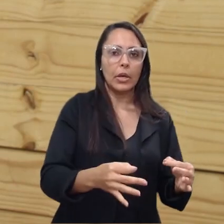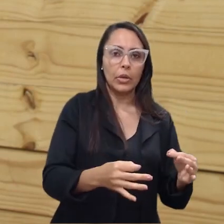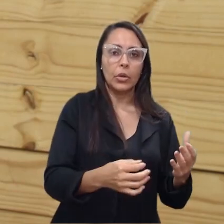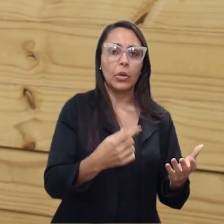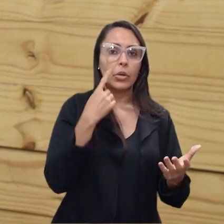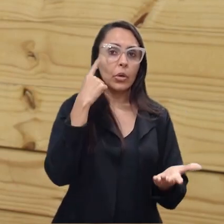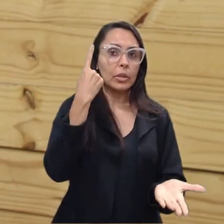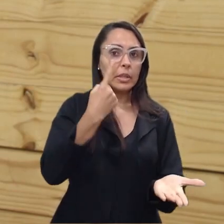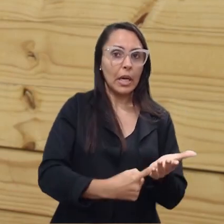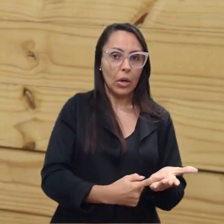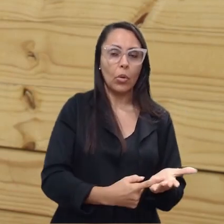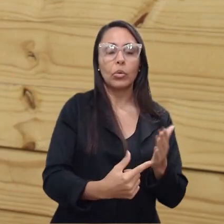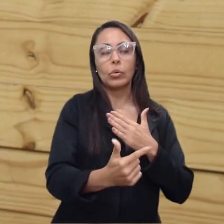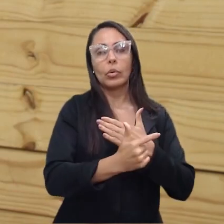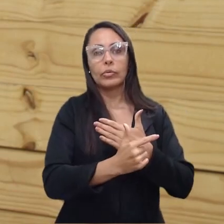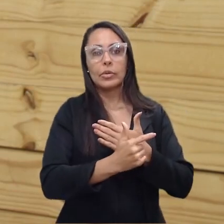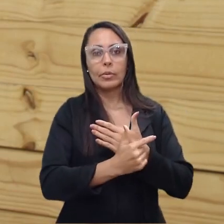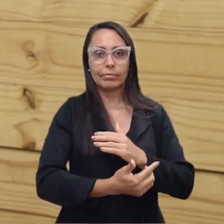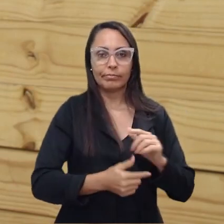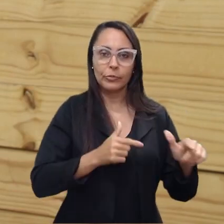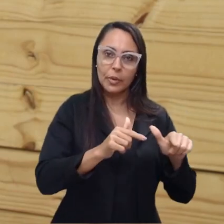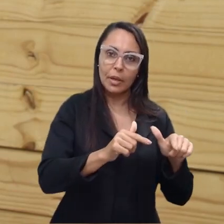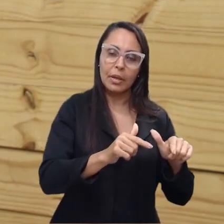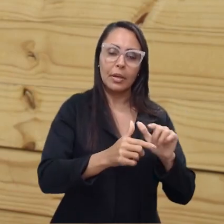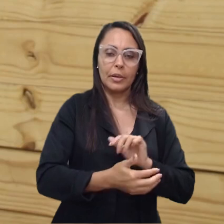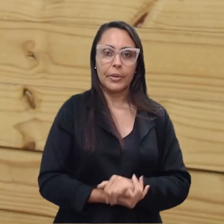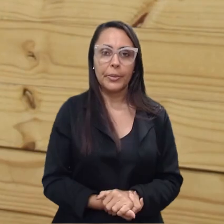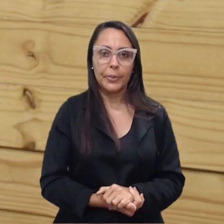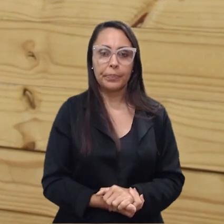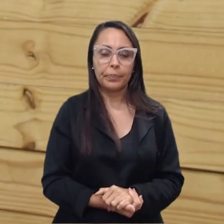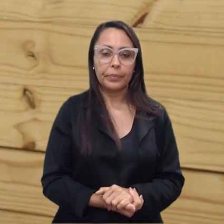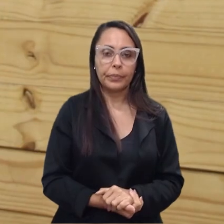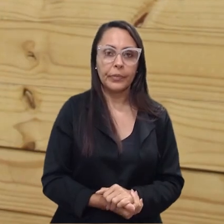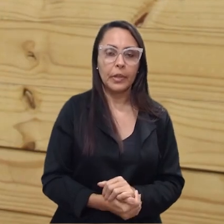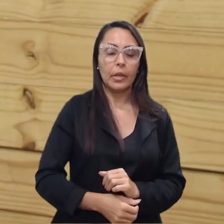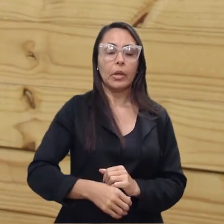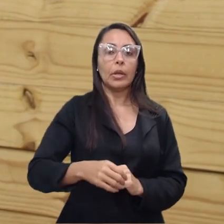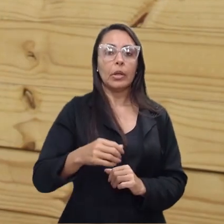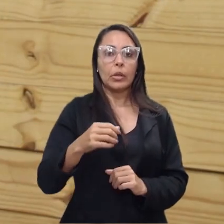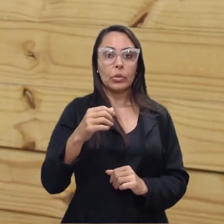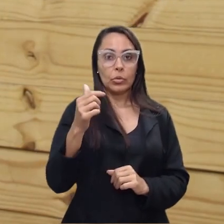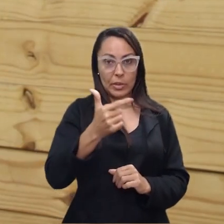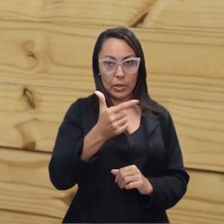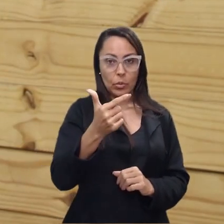de acordo com o cargo ocupado. No segundo